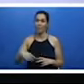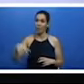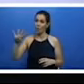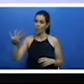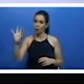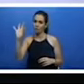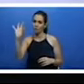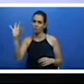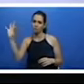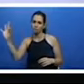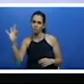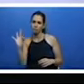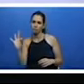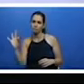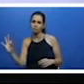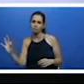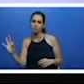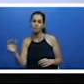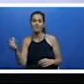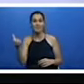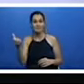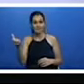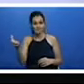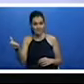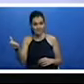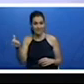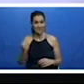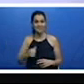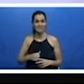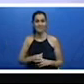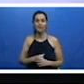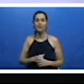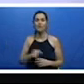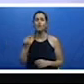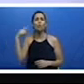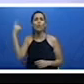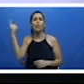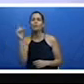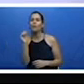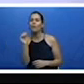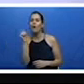4 pontos, 6.